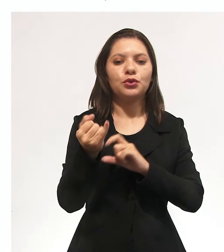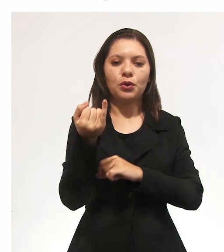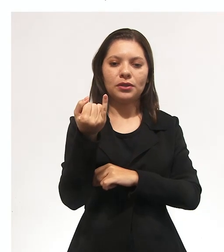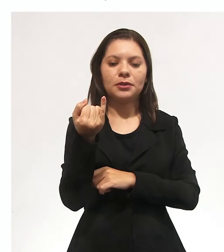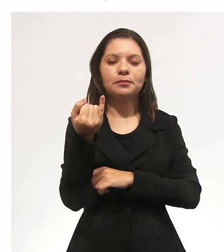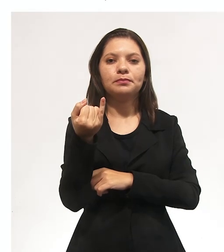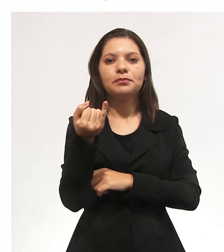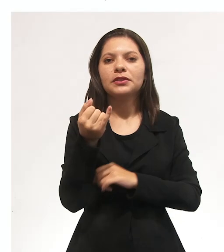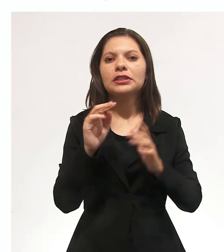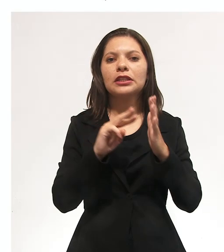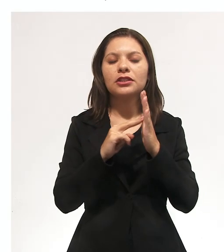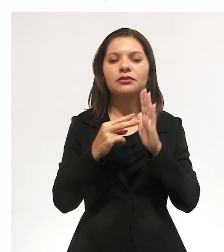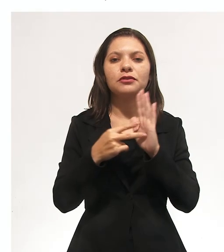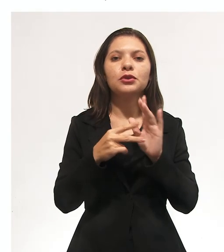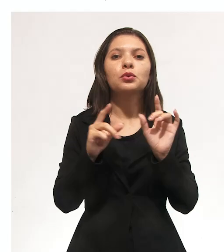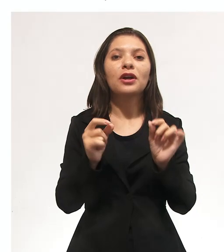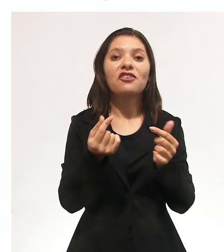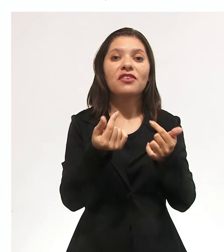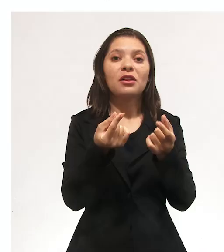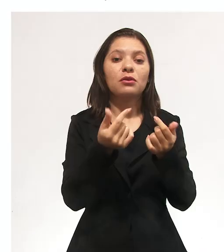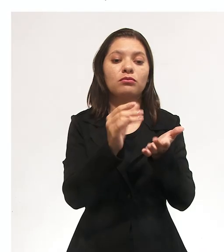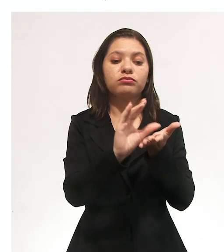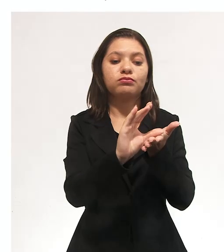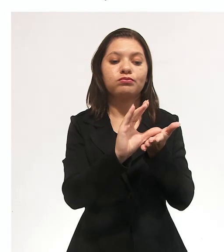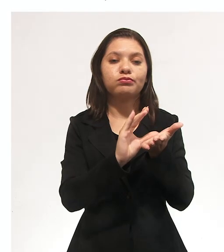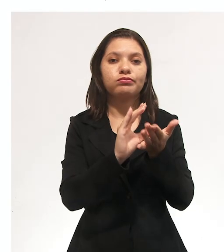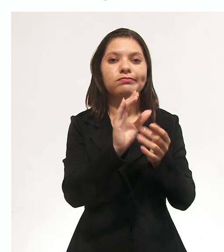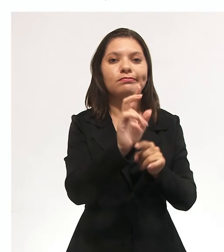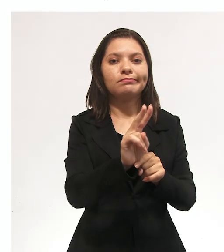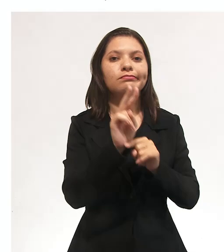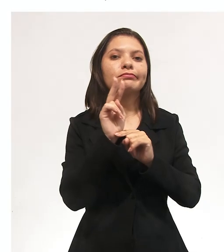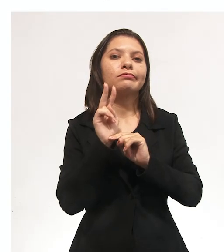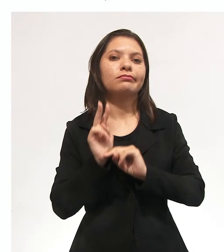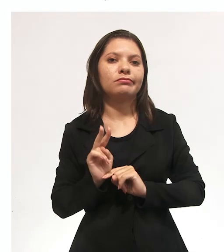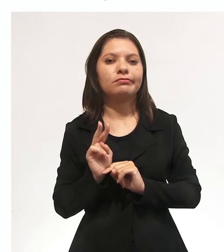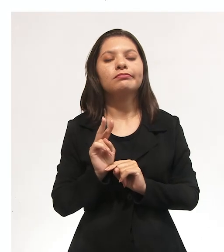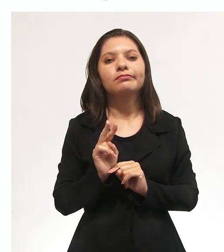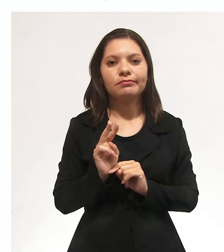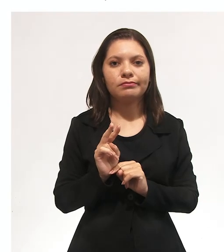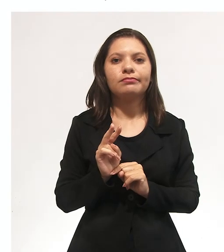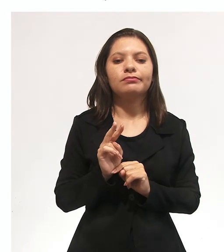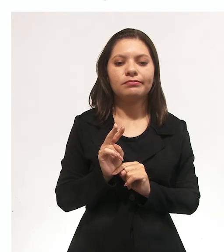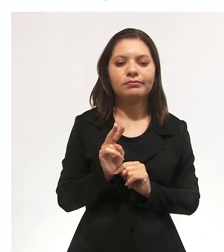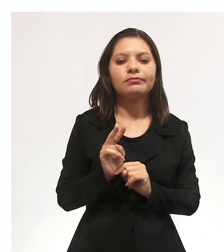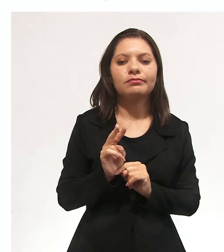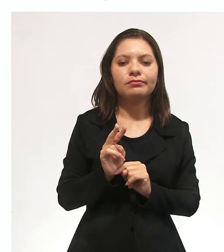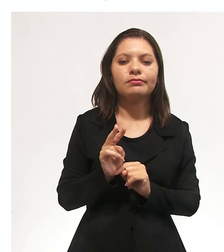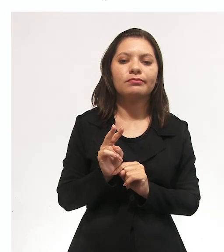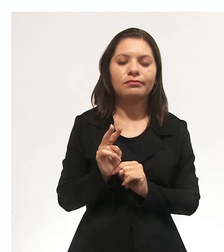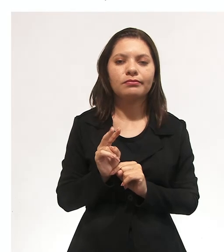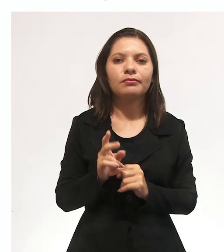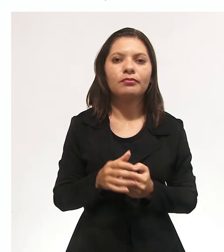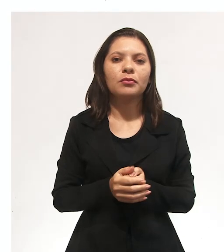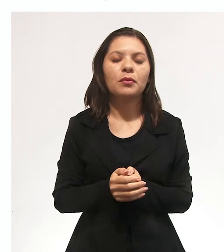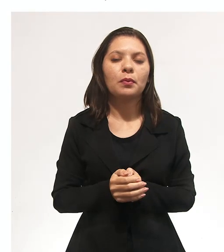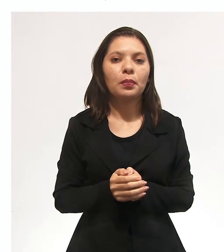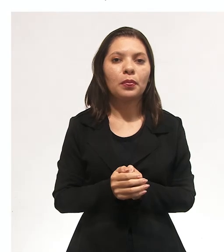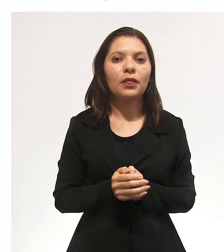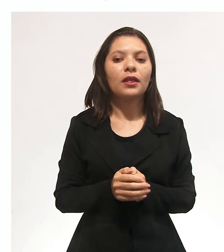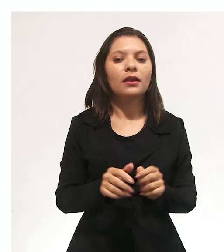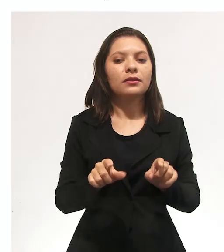J, é o valor que o emprestador recebe como recompensa